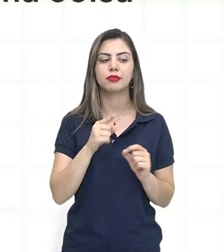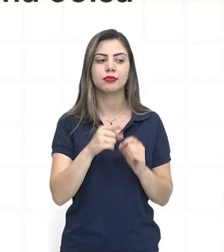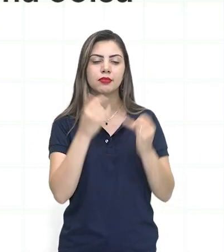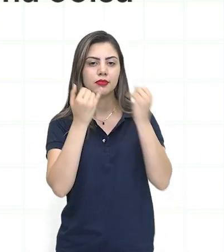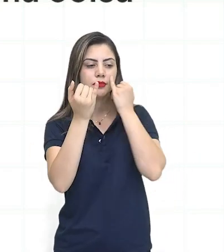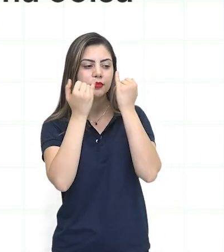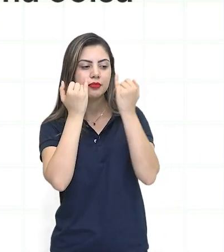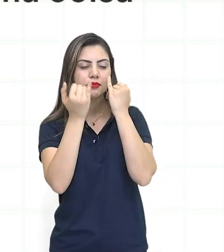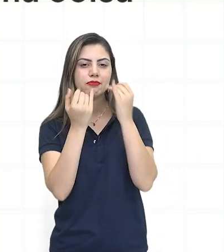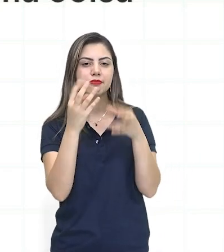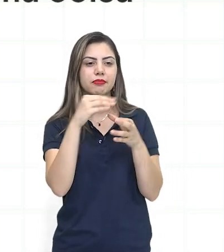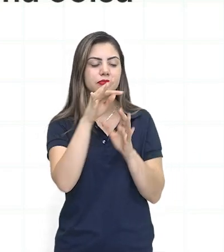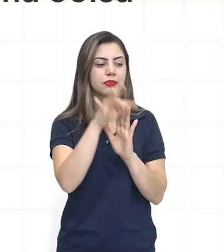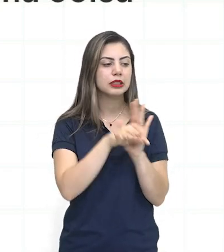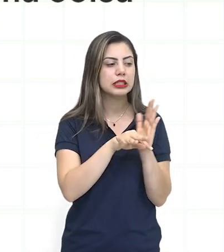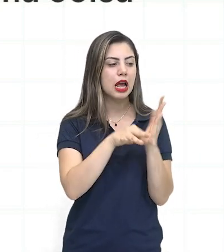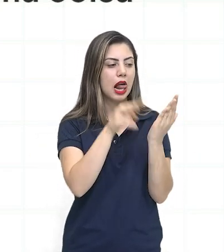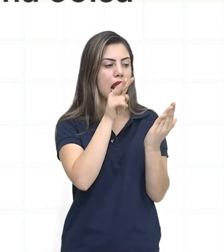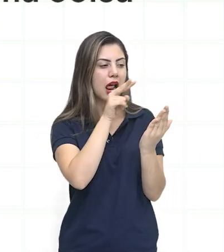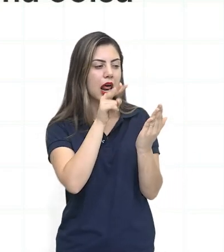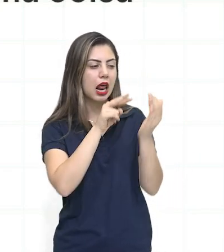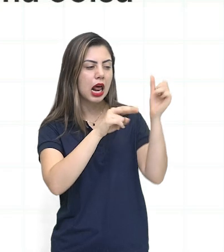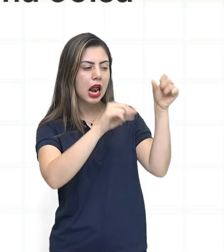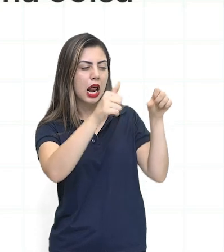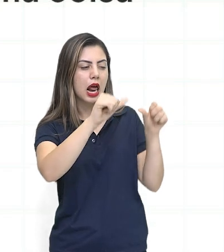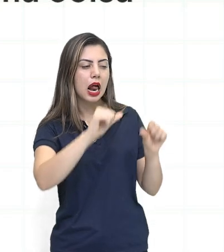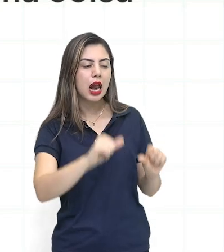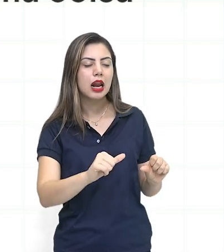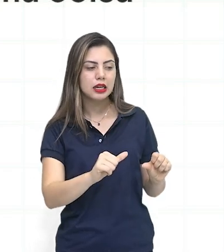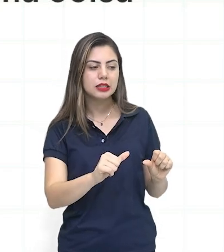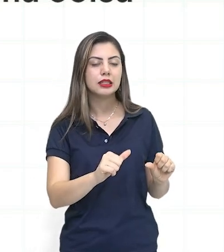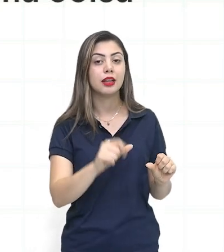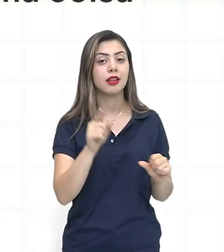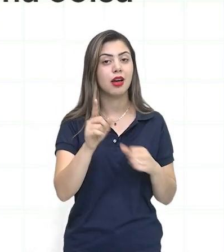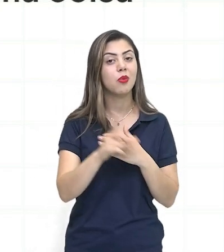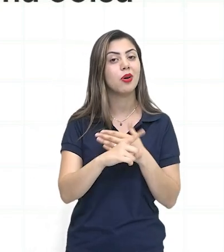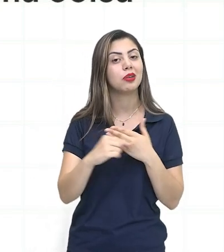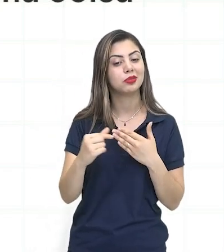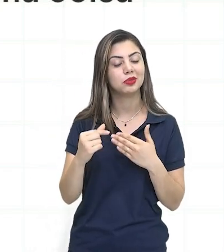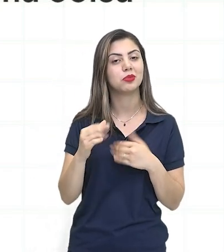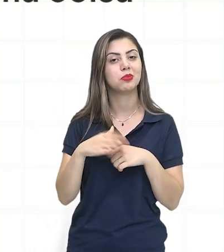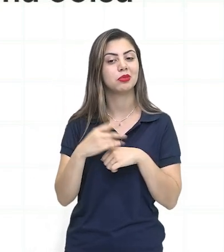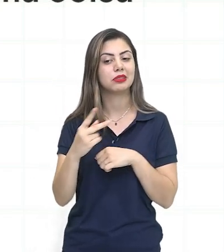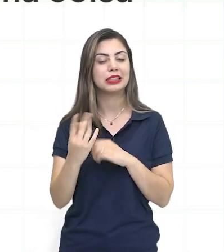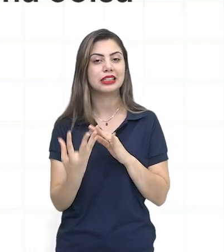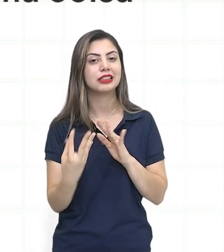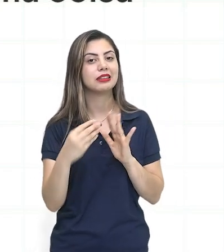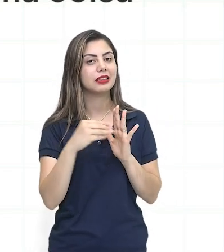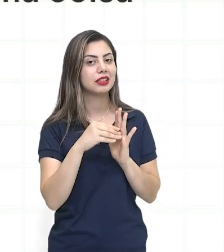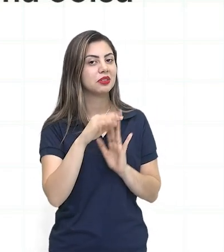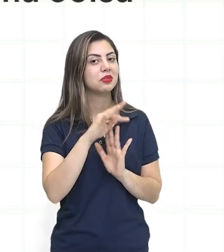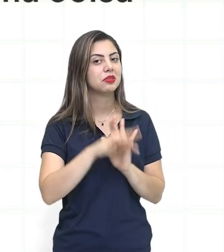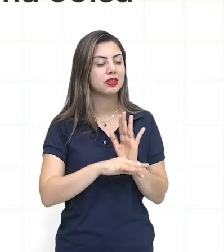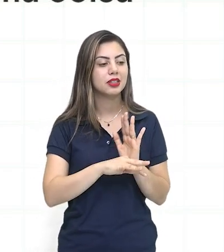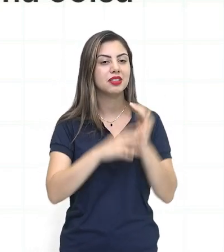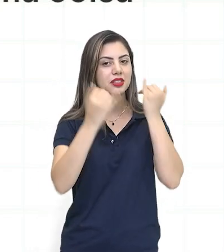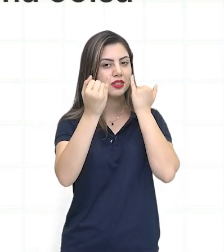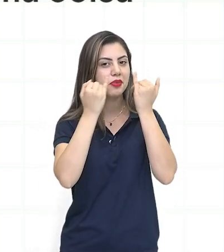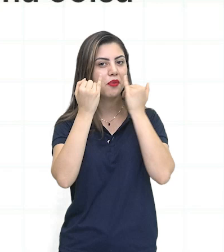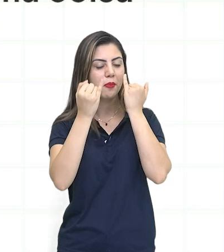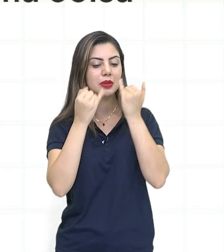das evidências, dos indícios que o autor coloca no texto, que estão no